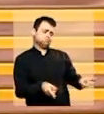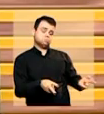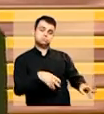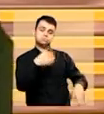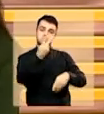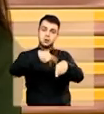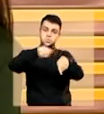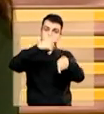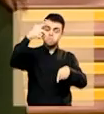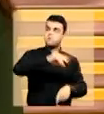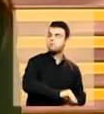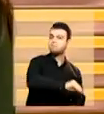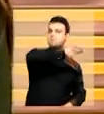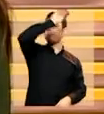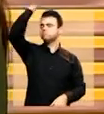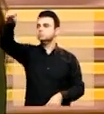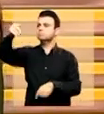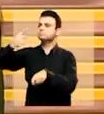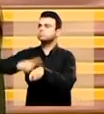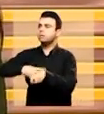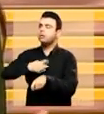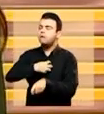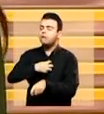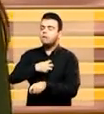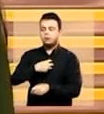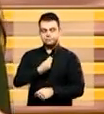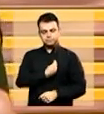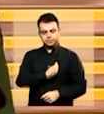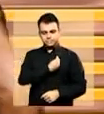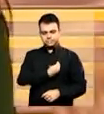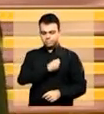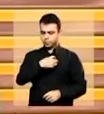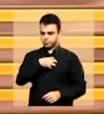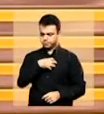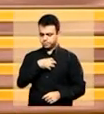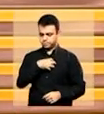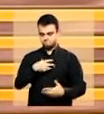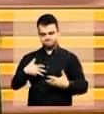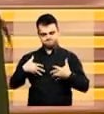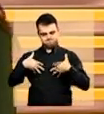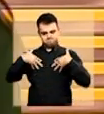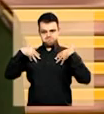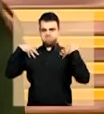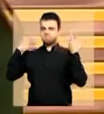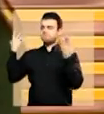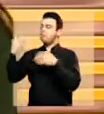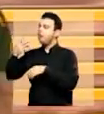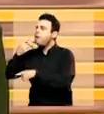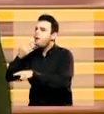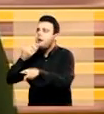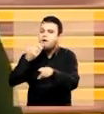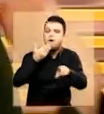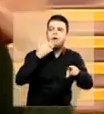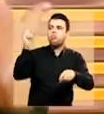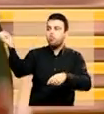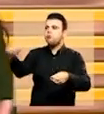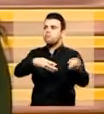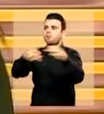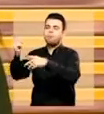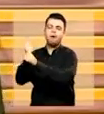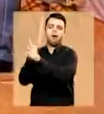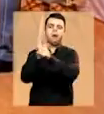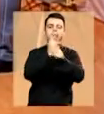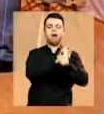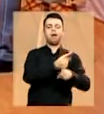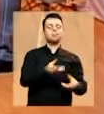intercâmbio, você sai para viver isso, você tem aquela sensação da adrenalina de tô vivo, olha só quanta coisa para ver, para acontecer. Então intercâmbio é isso, só vá. Só